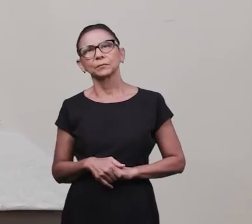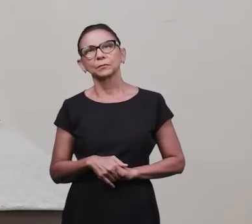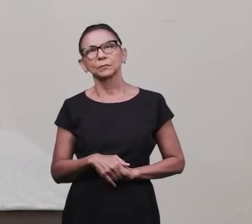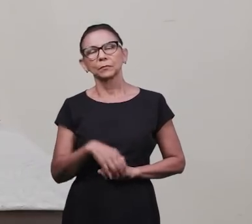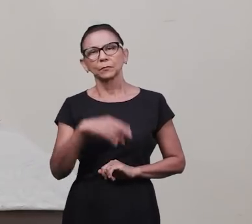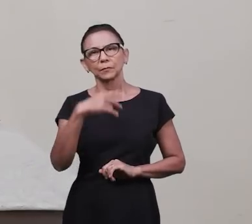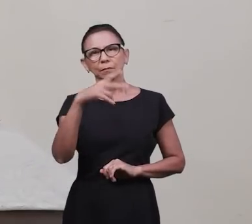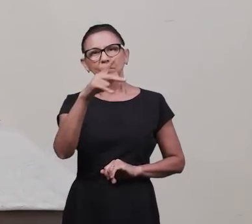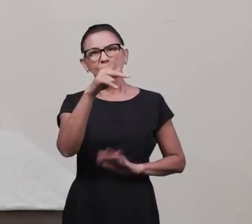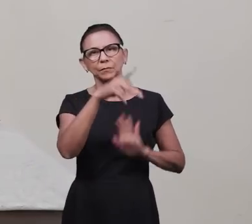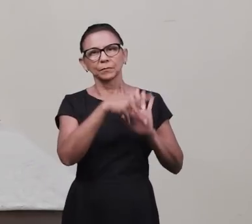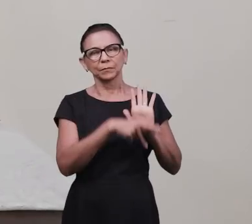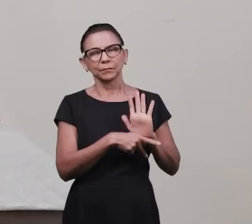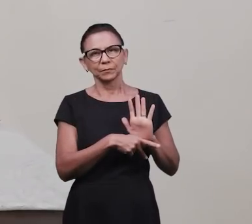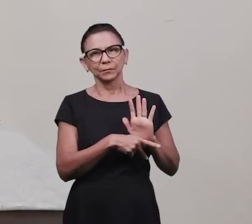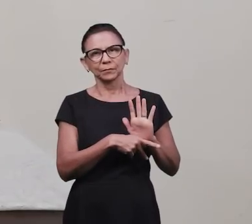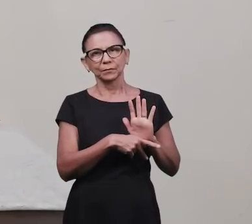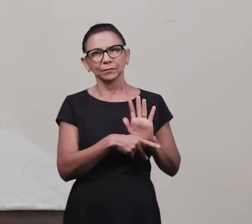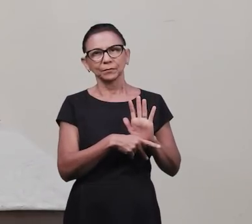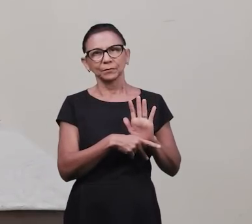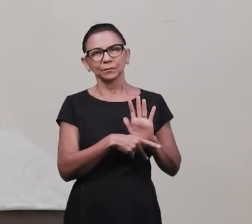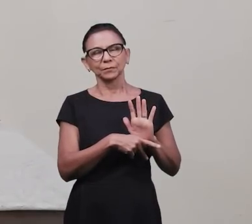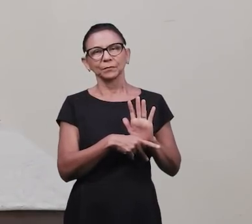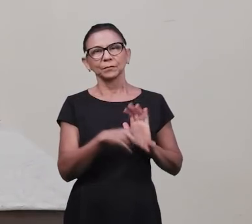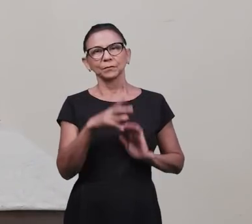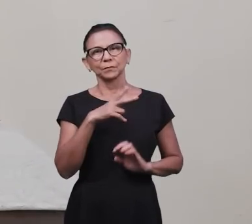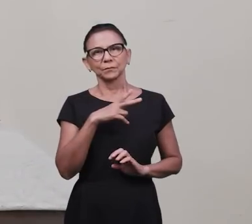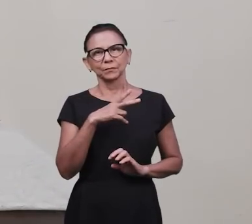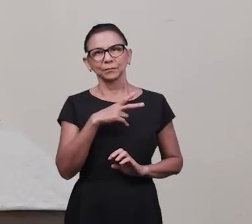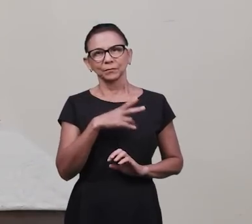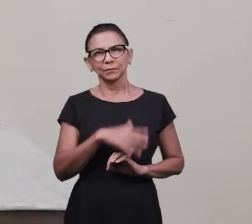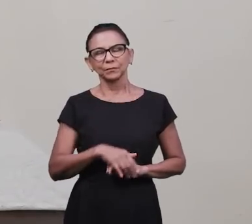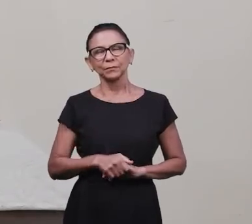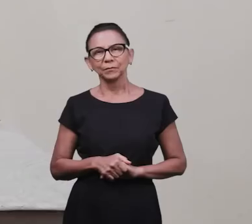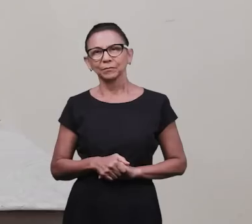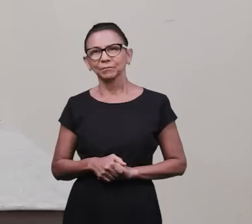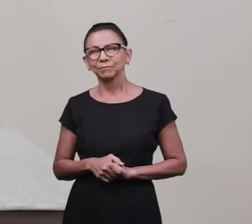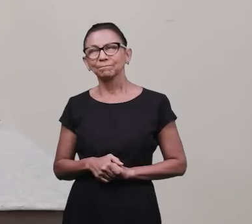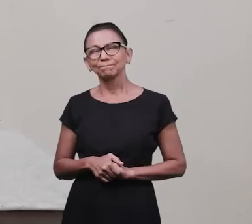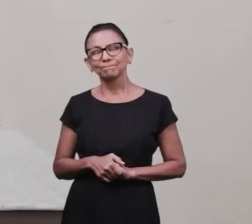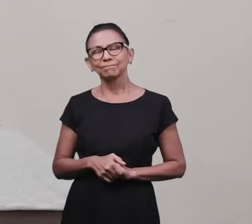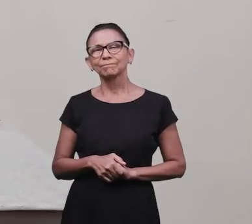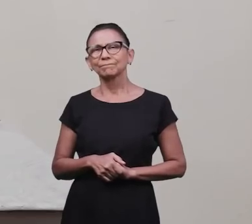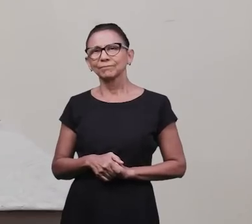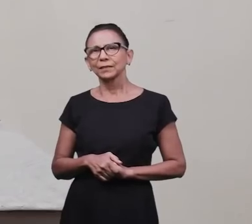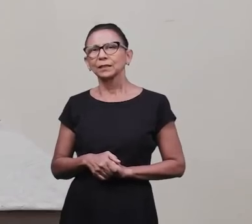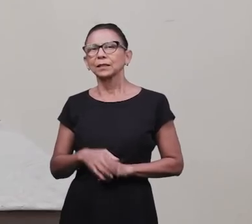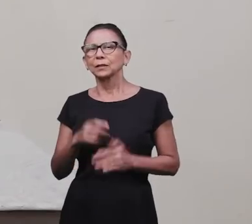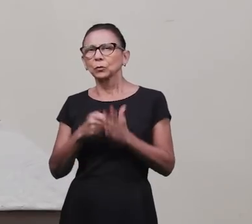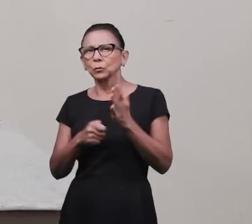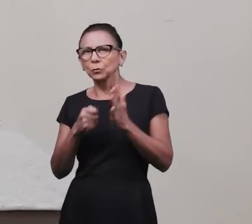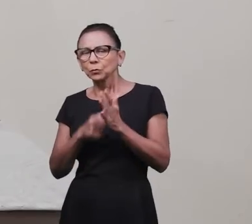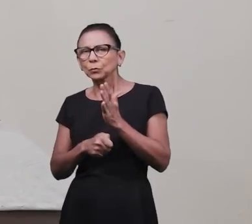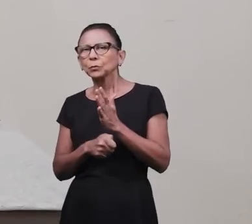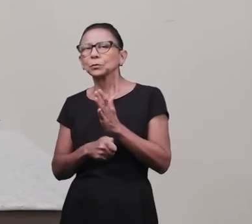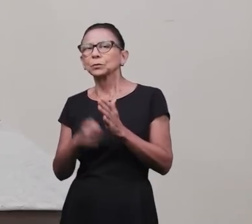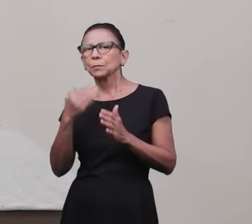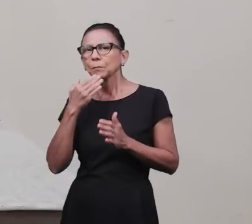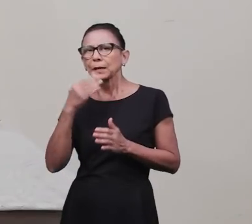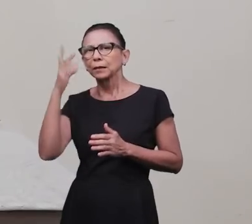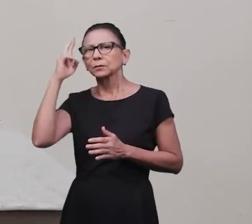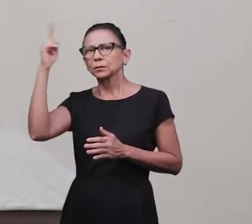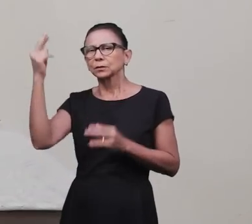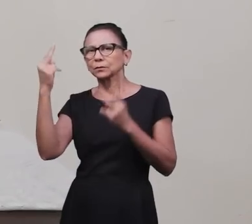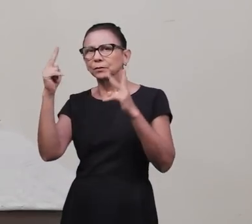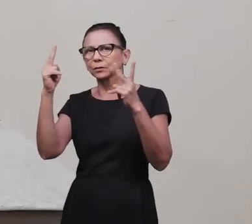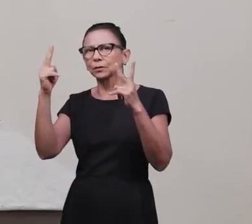seus planos, projetos, naquilo em que Deus tem para a sua vida, não abra mão. Lute com o Senhor e